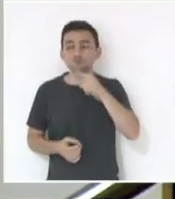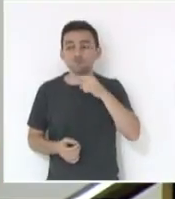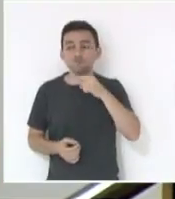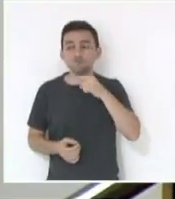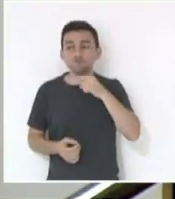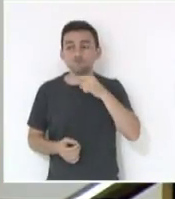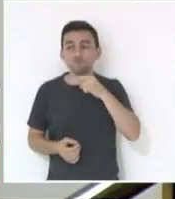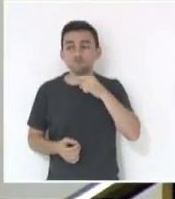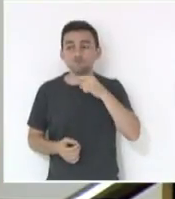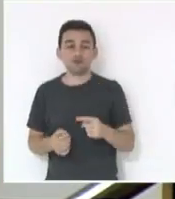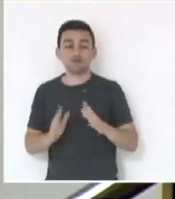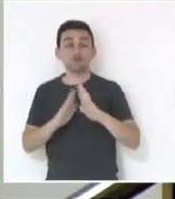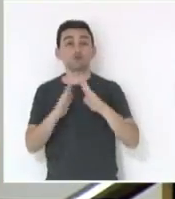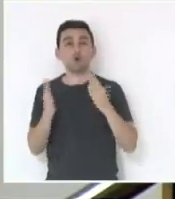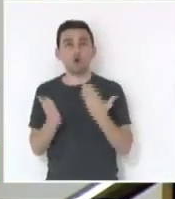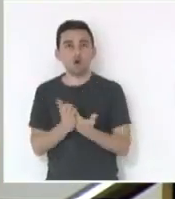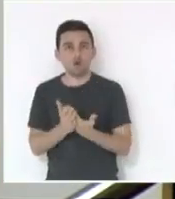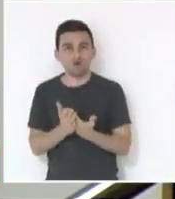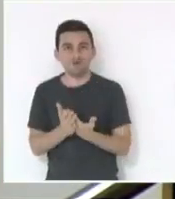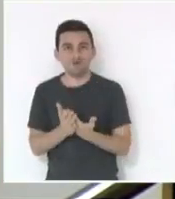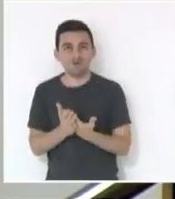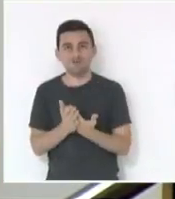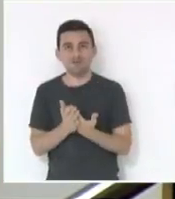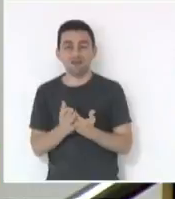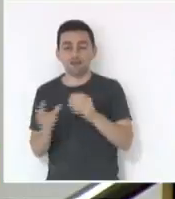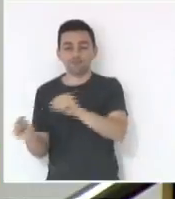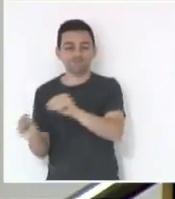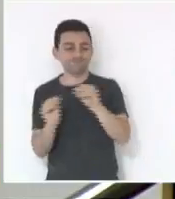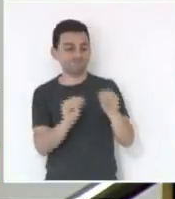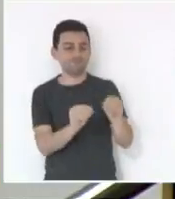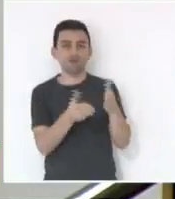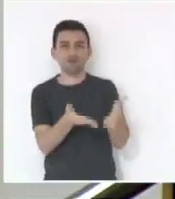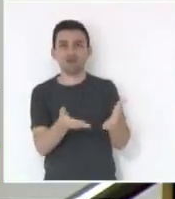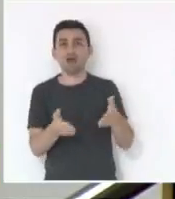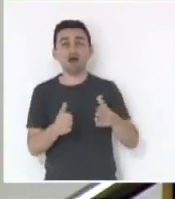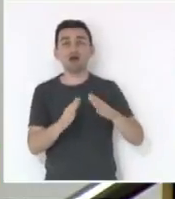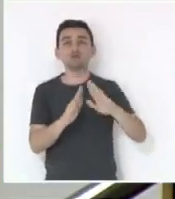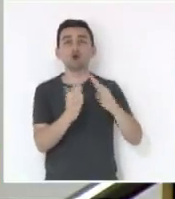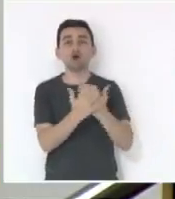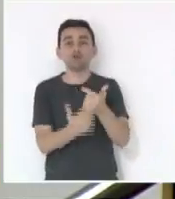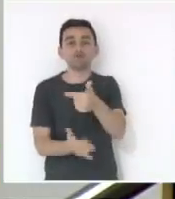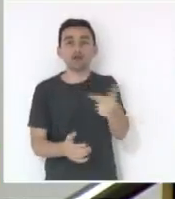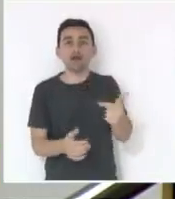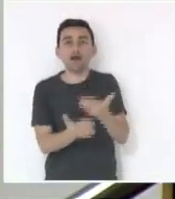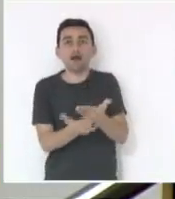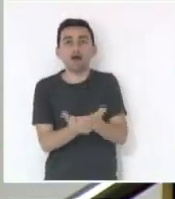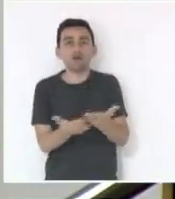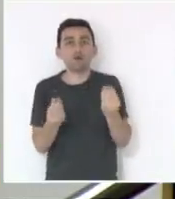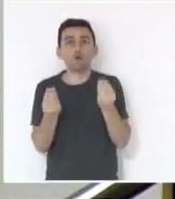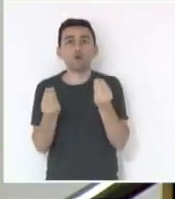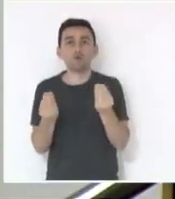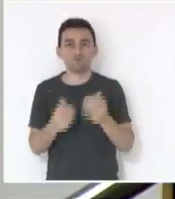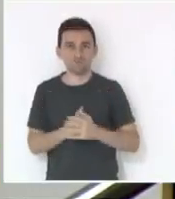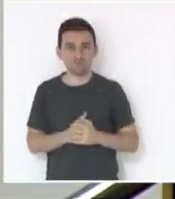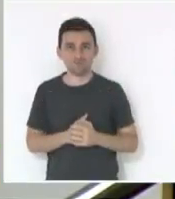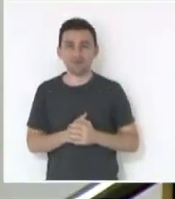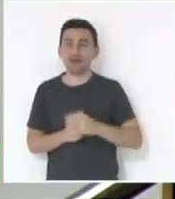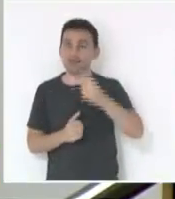nas escolas, vai ficar as crianças sem aula, sem nada. Então, a ideia do